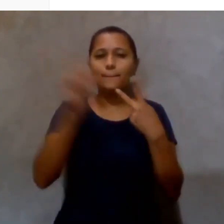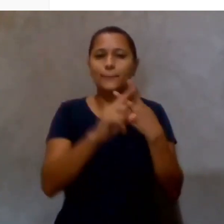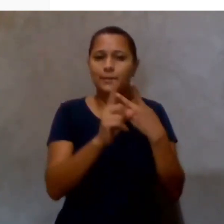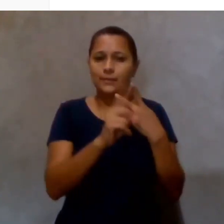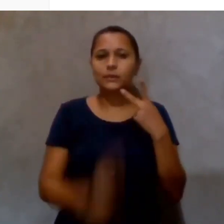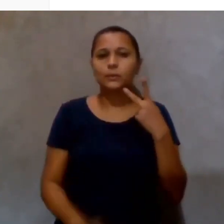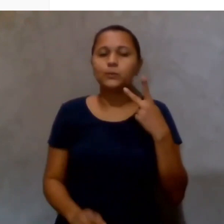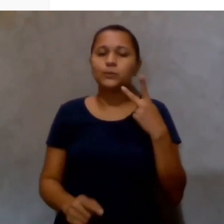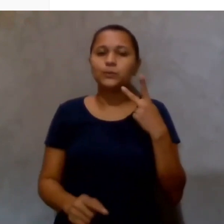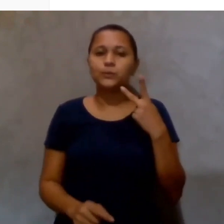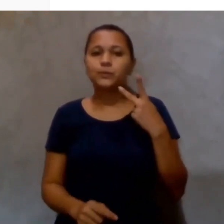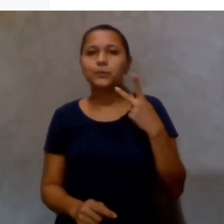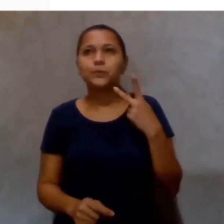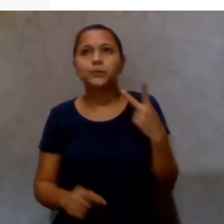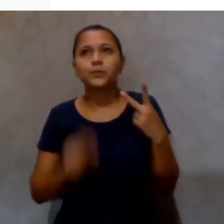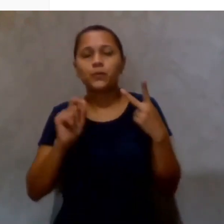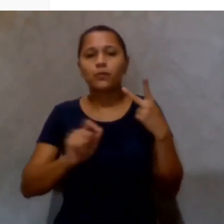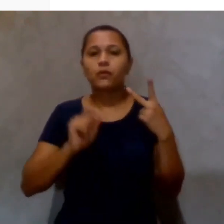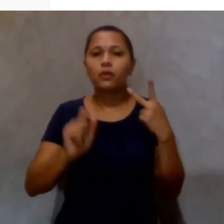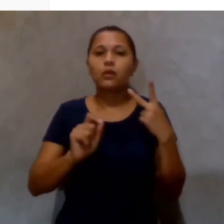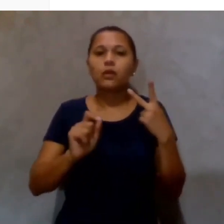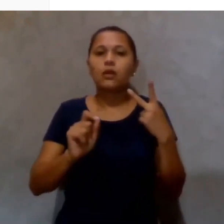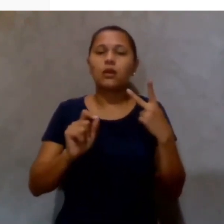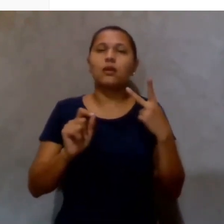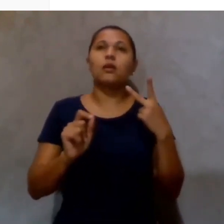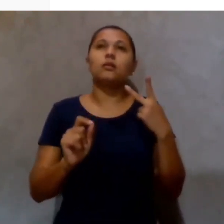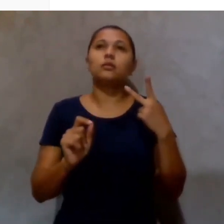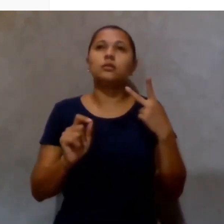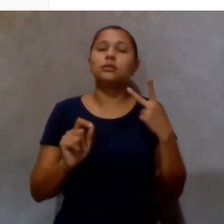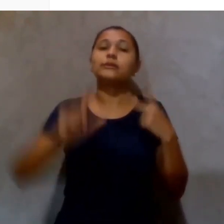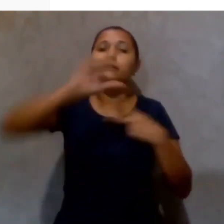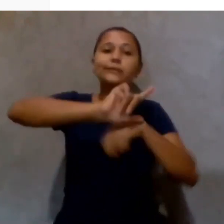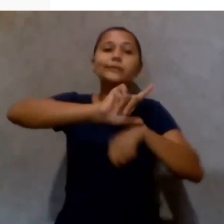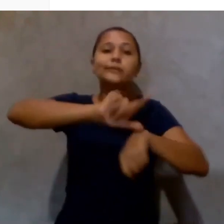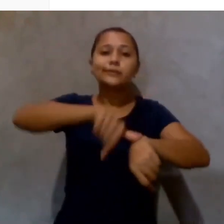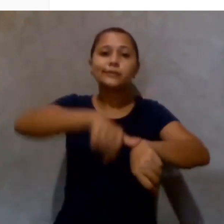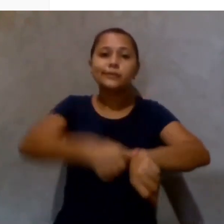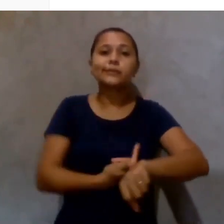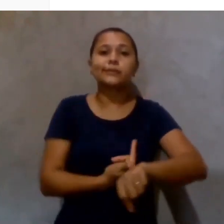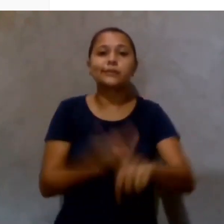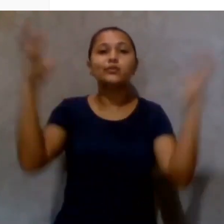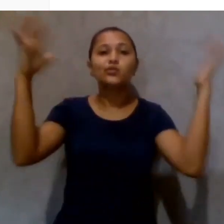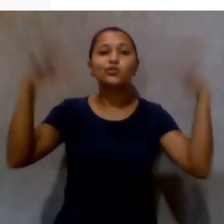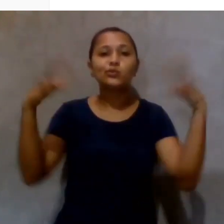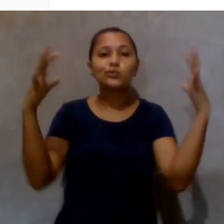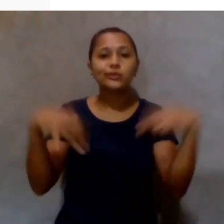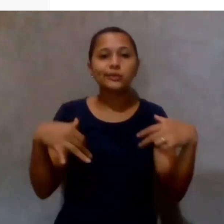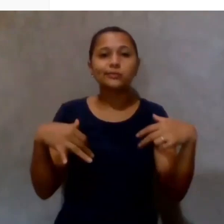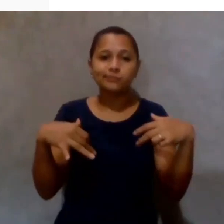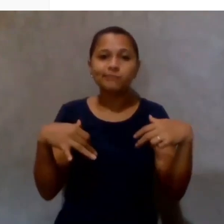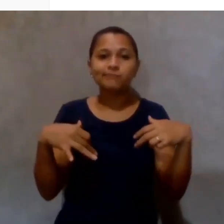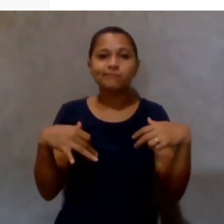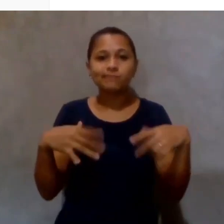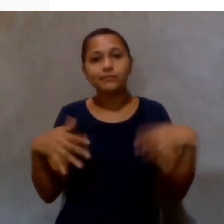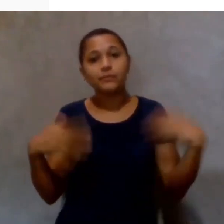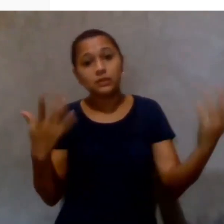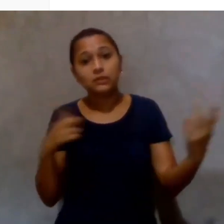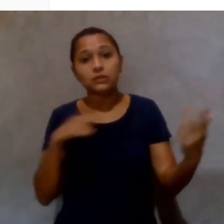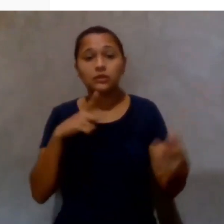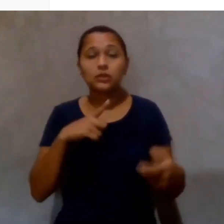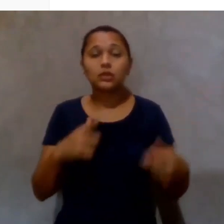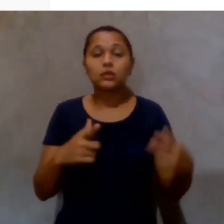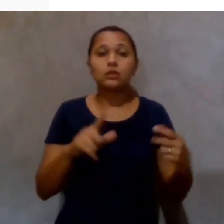primeira situação? A primeira situação que pode ocorrer é ele se atrasar e chover. Nesse caso, eu tenho